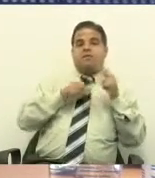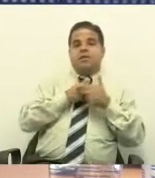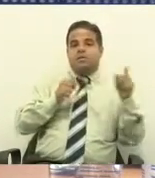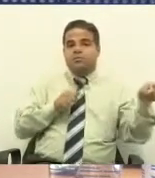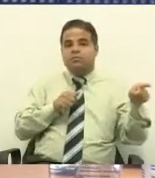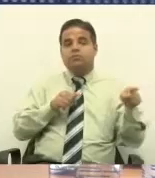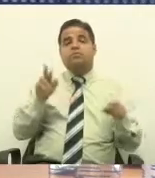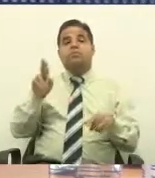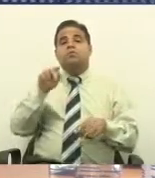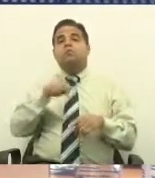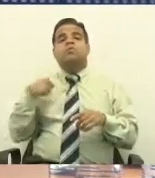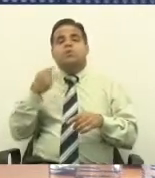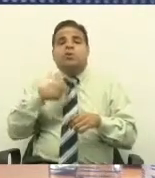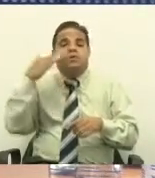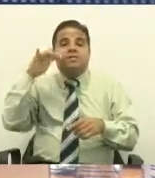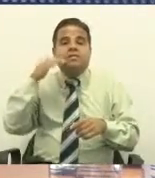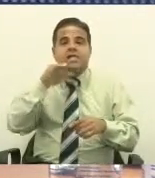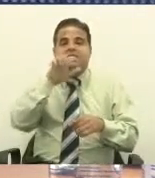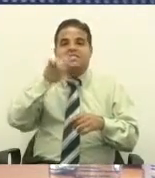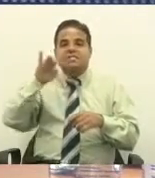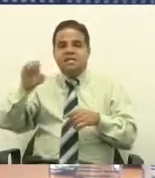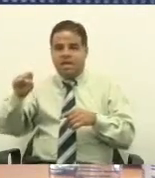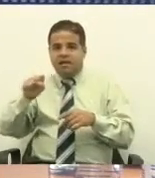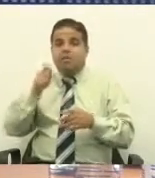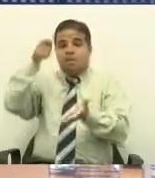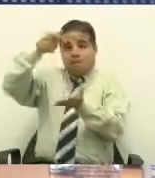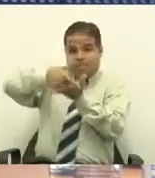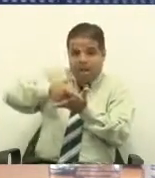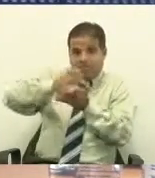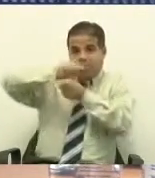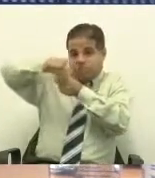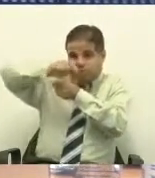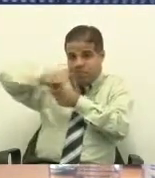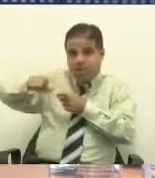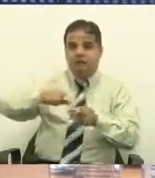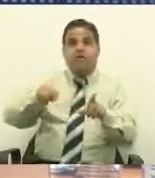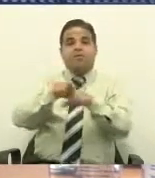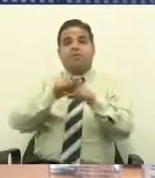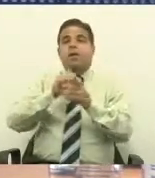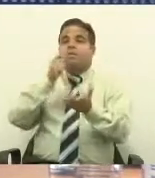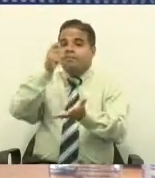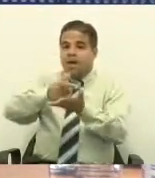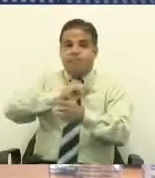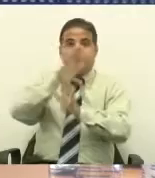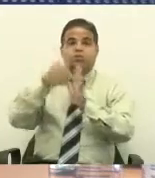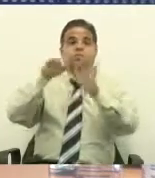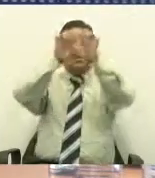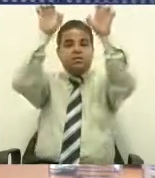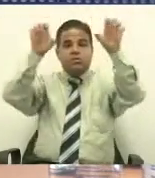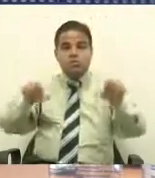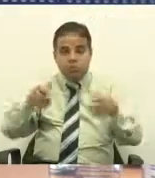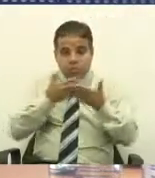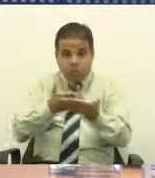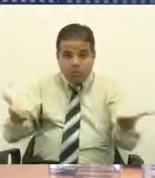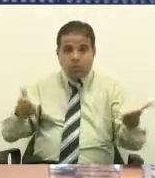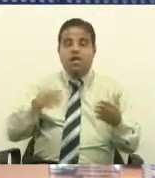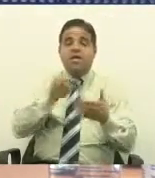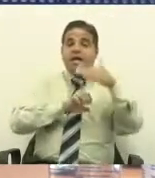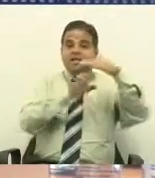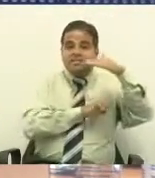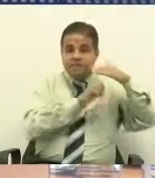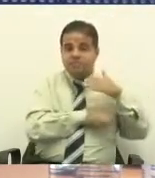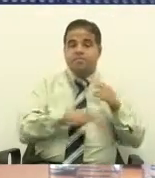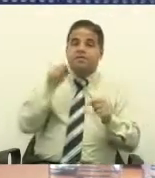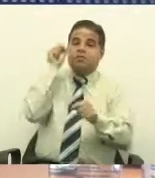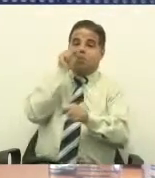que compreendia os nossos CIETs? Pagamento dos aluguéis, pagamento de toda a estrutura física e as empresas contratadas